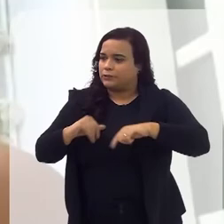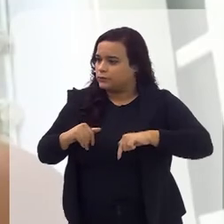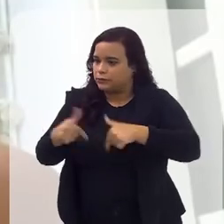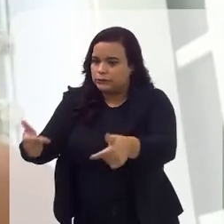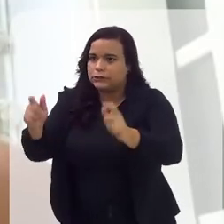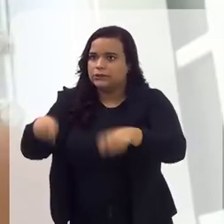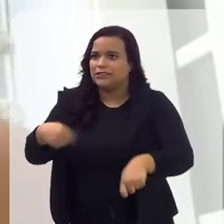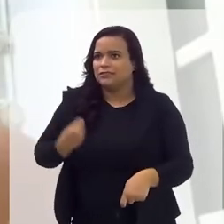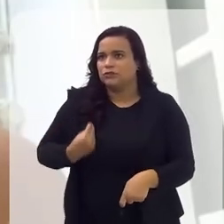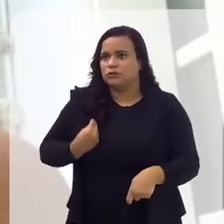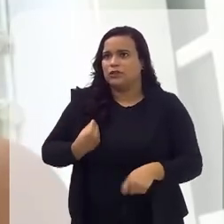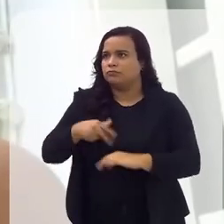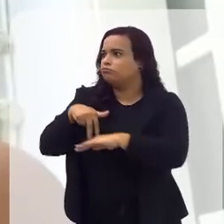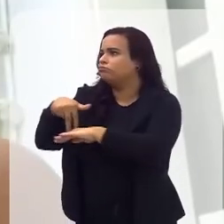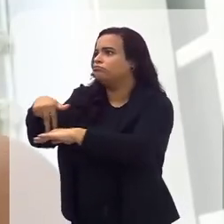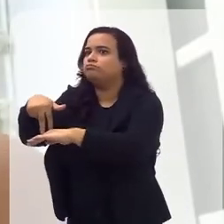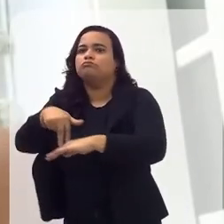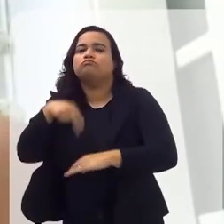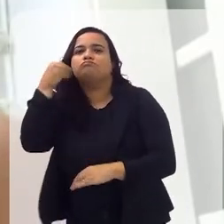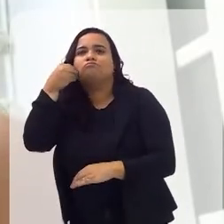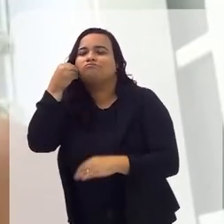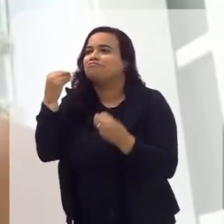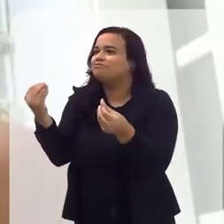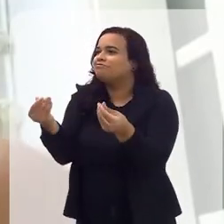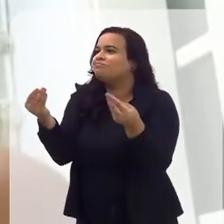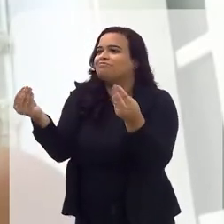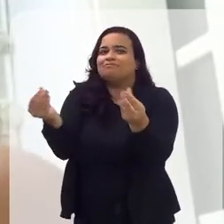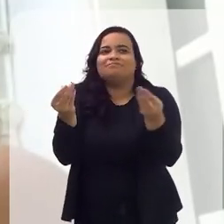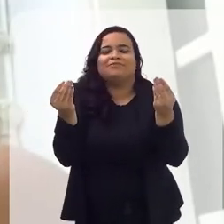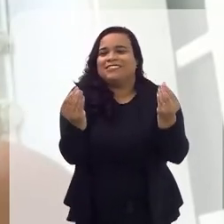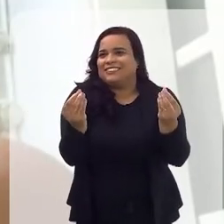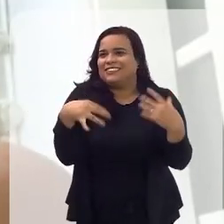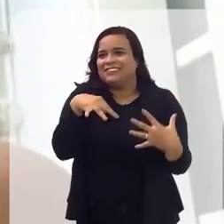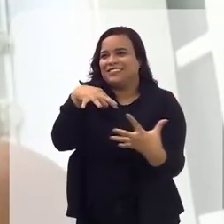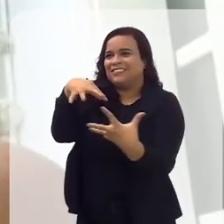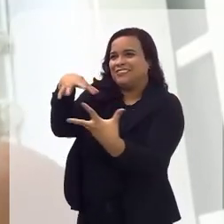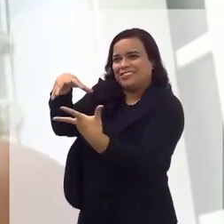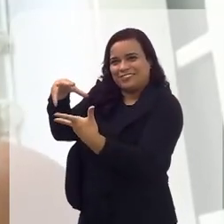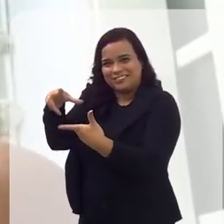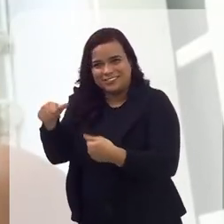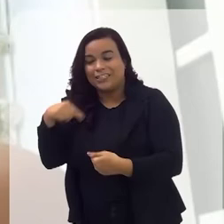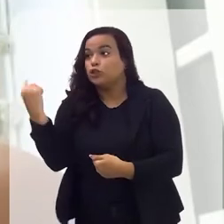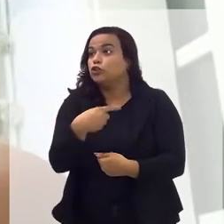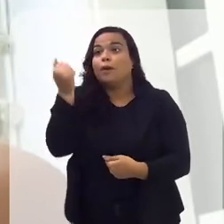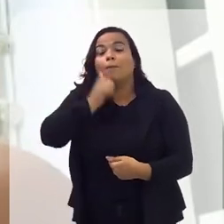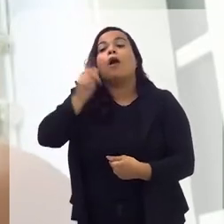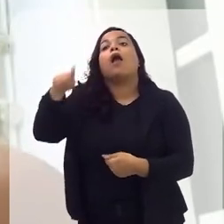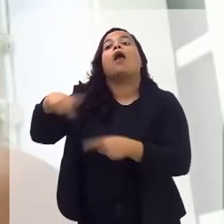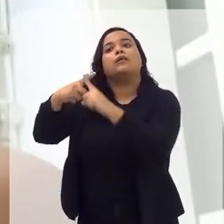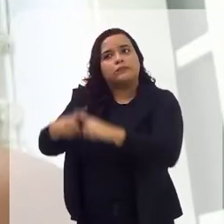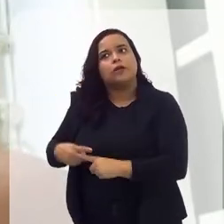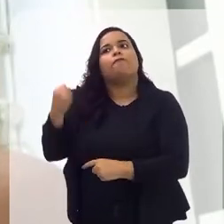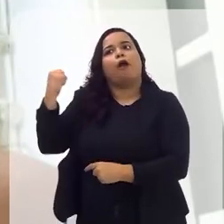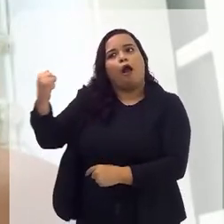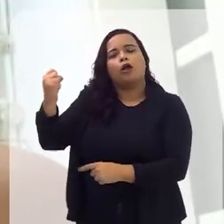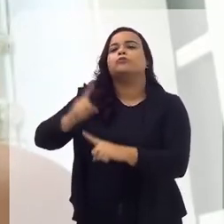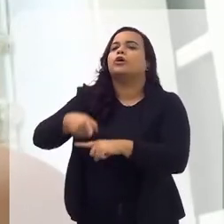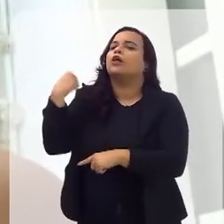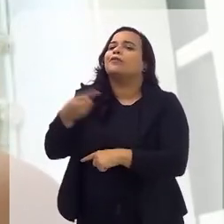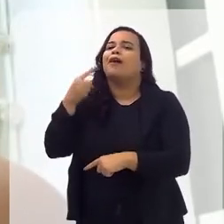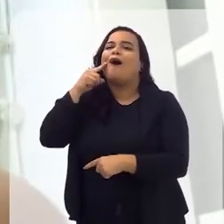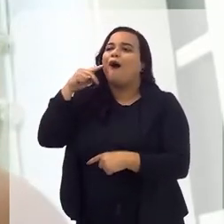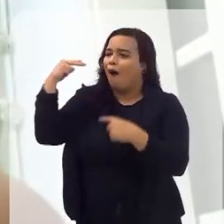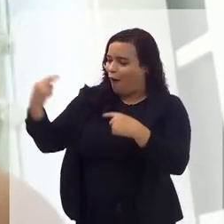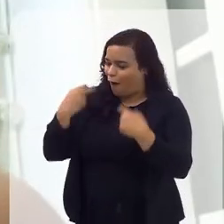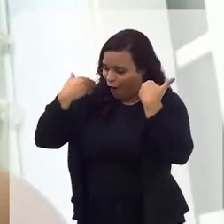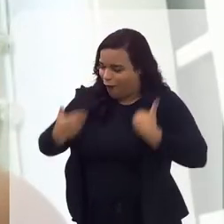existência, né? Que permite esse estar no mundo, que permite experimentar o mundo, né? E eu acho que para nós mulheres esse é um desafio muito grande, que a